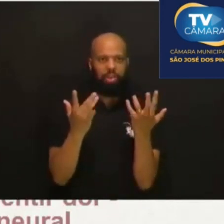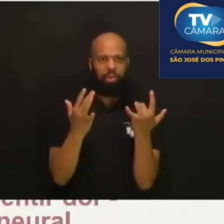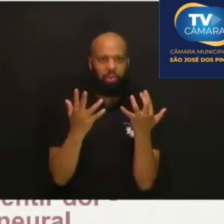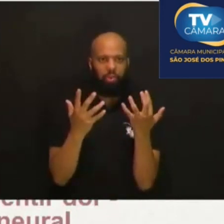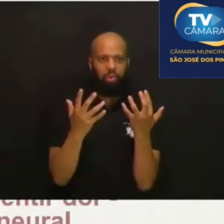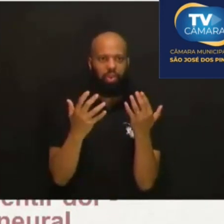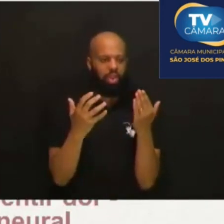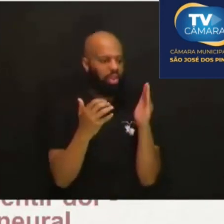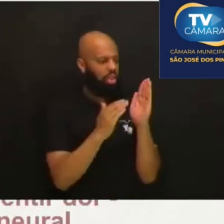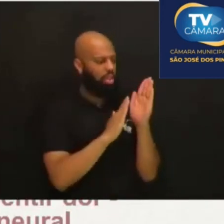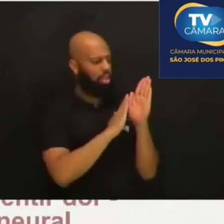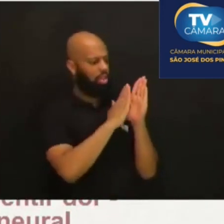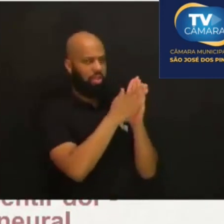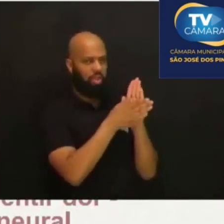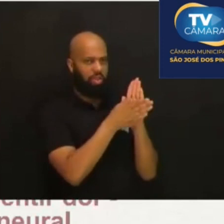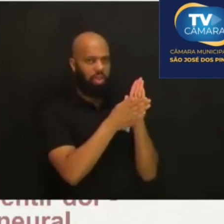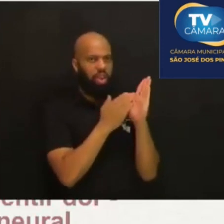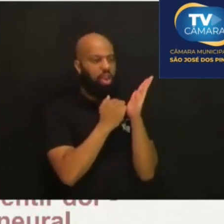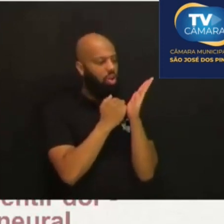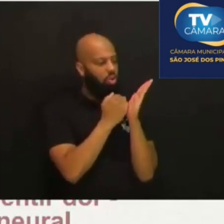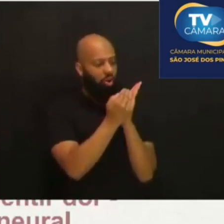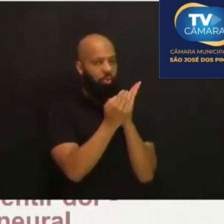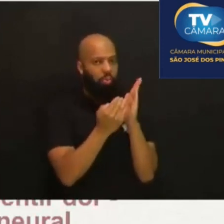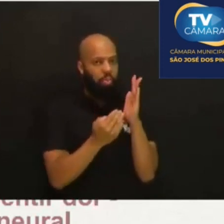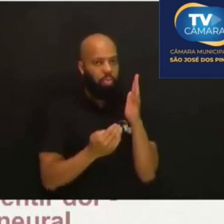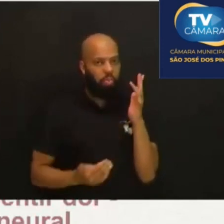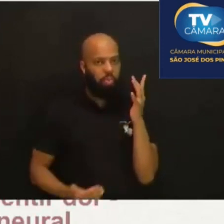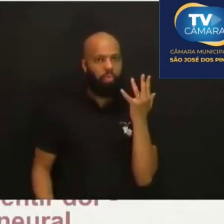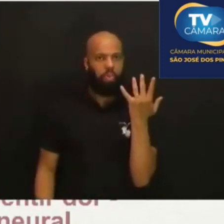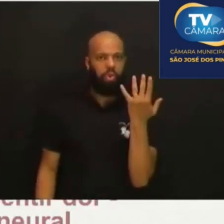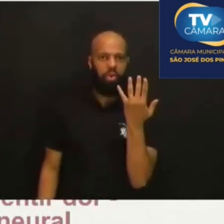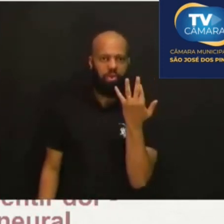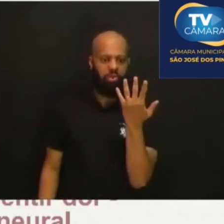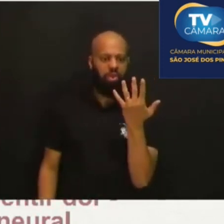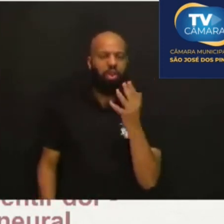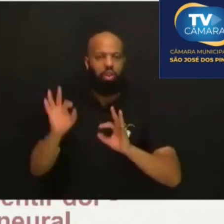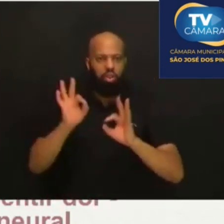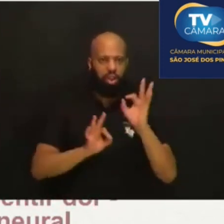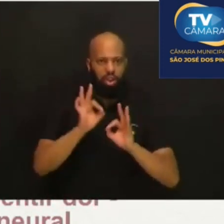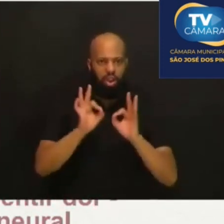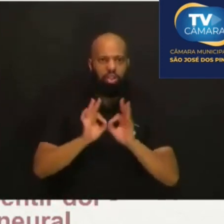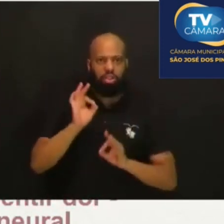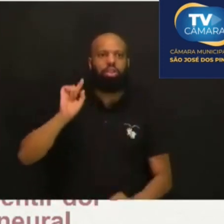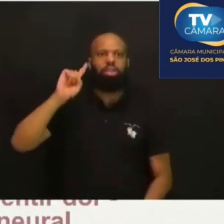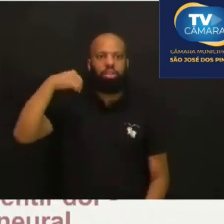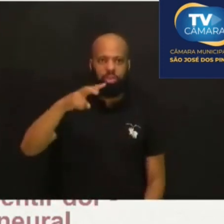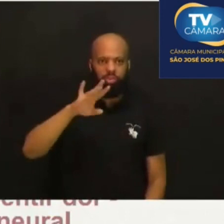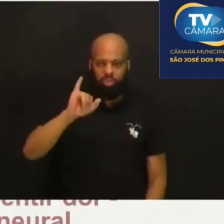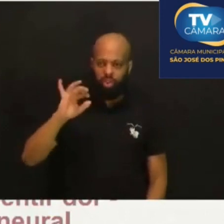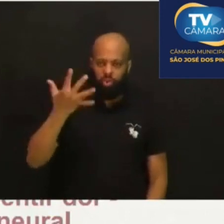aquela mão fechadinha e começa a haver uma organização de mãos, que poucos dias depois também acontecerá nos